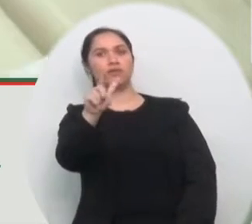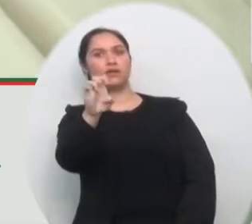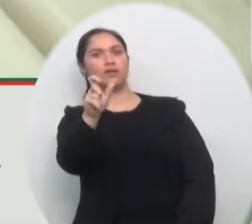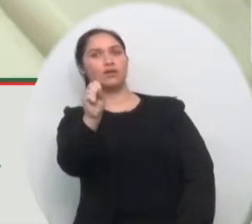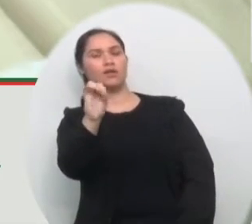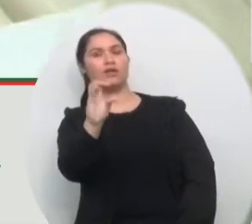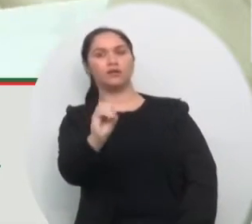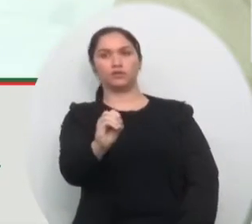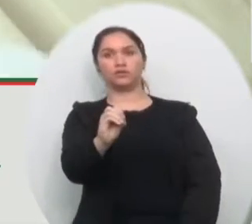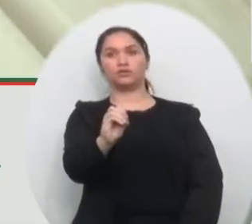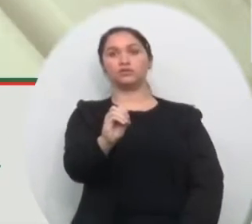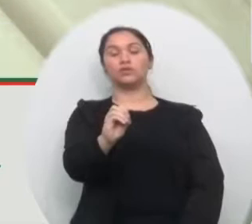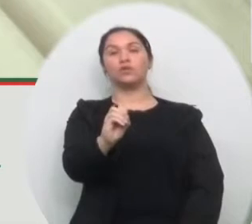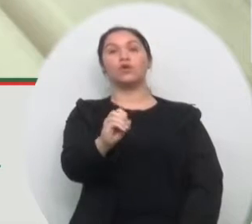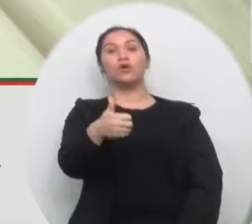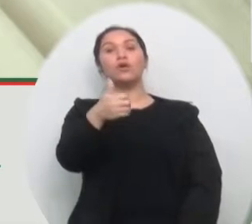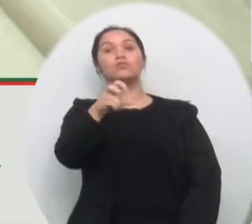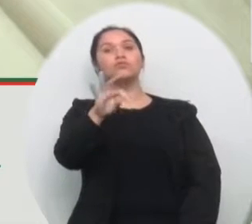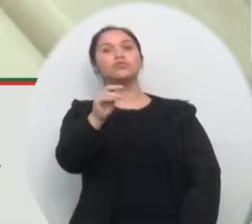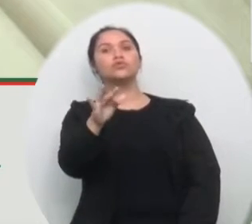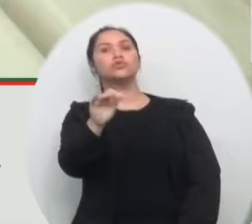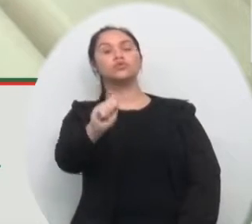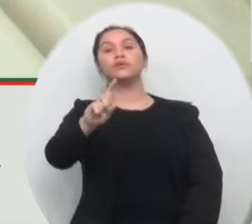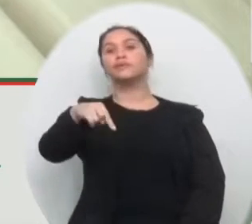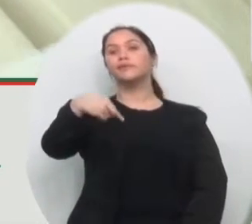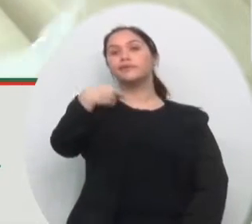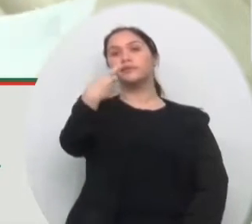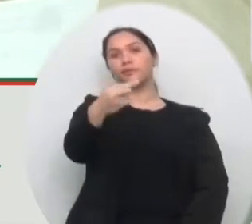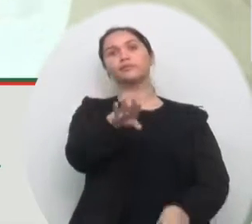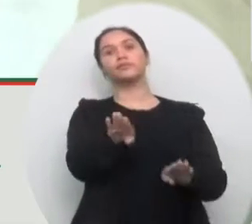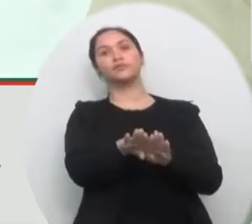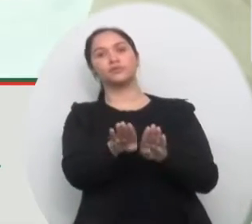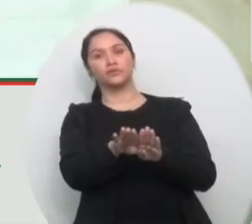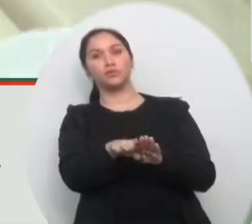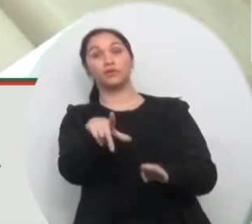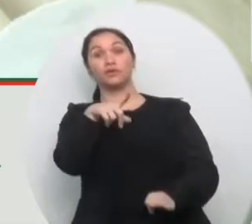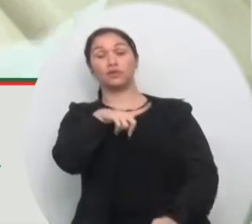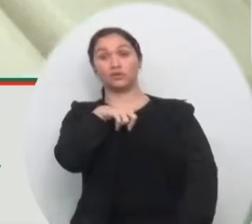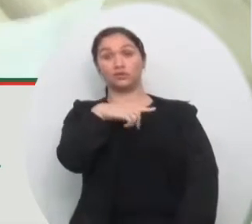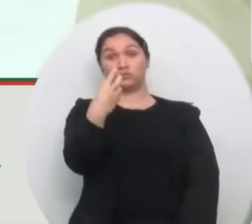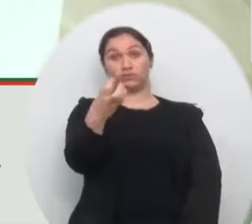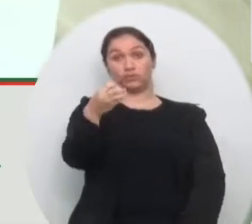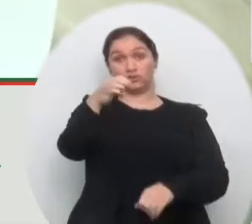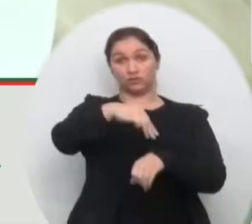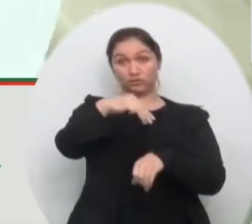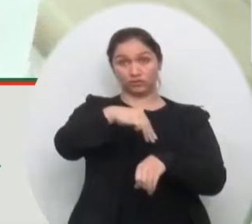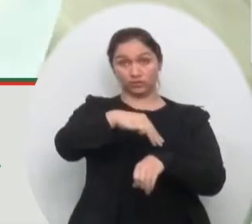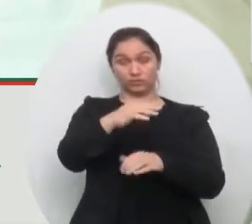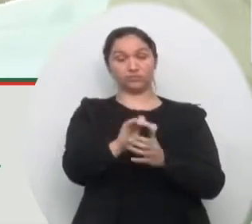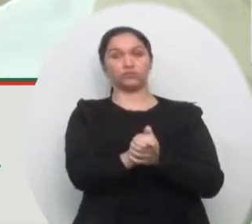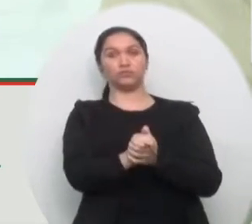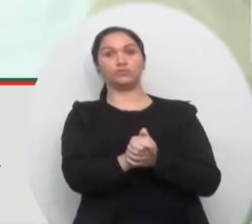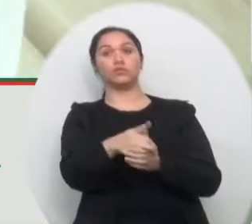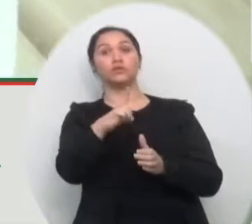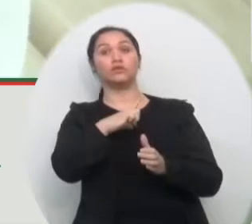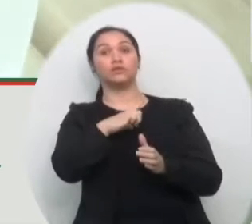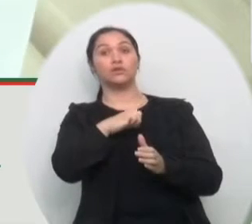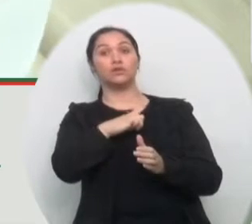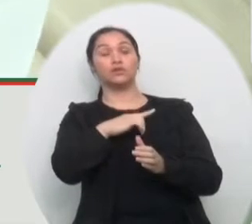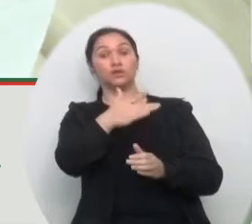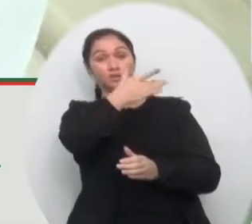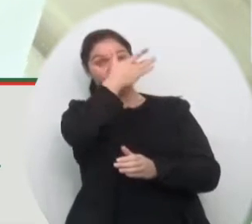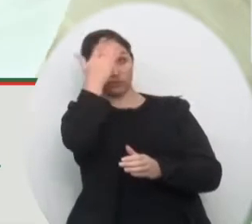Belloli, totalizando 35 minutos, a comissão do Morro Albino e Capão Bonito, representada pelos senhores